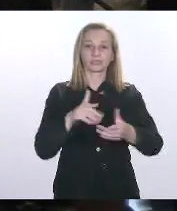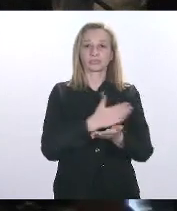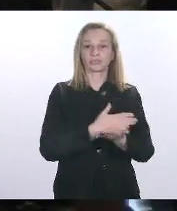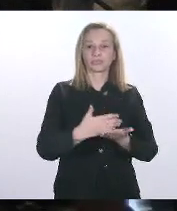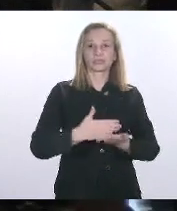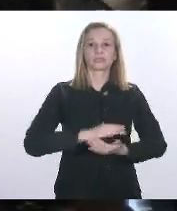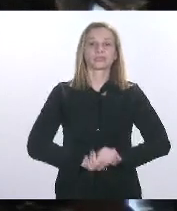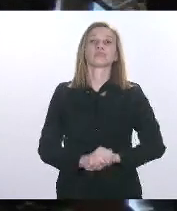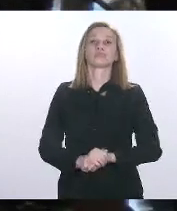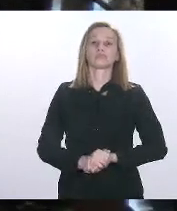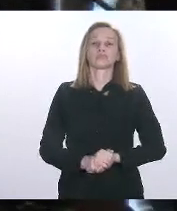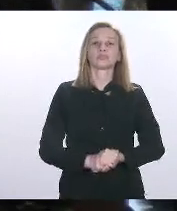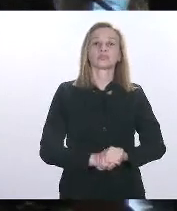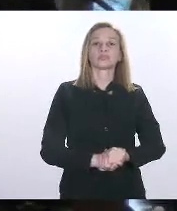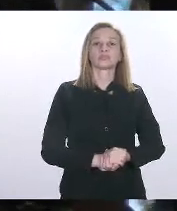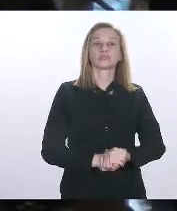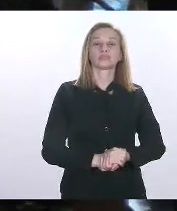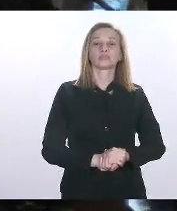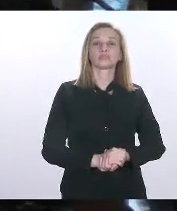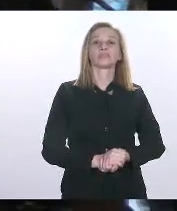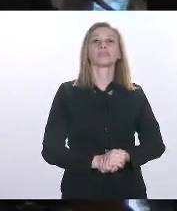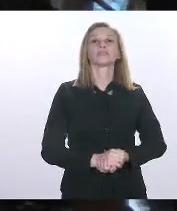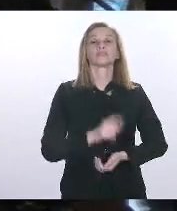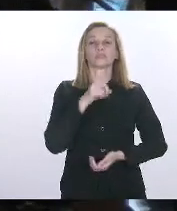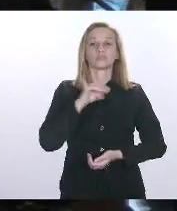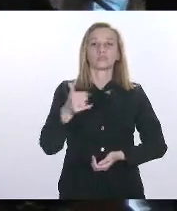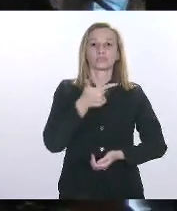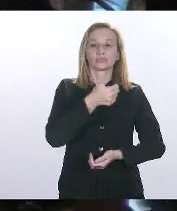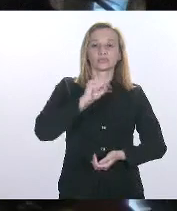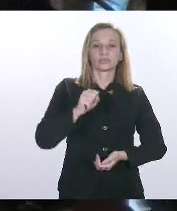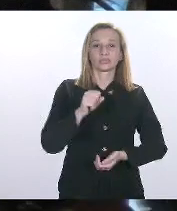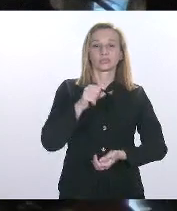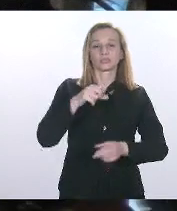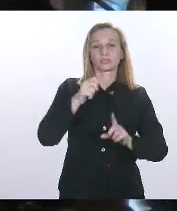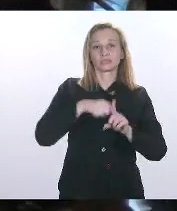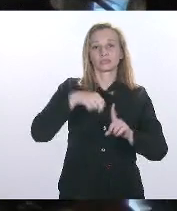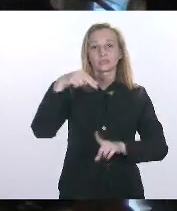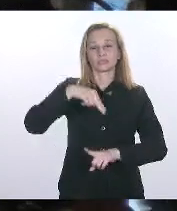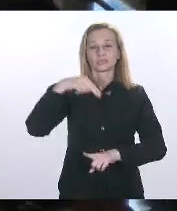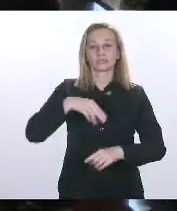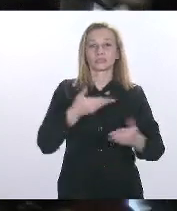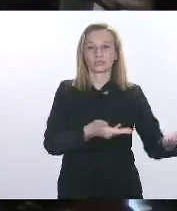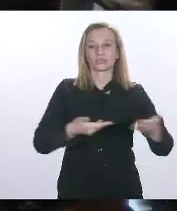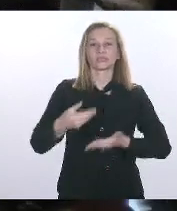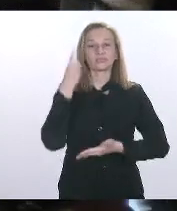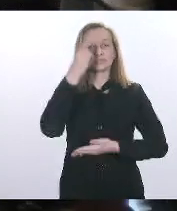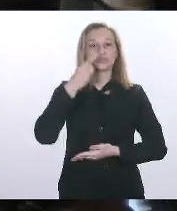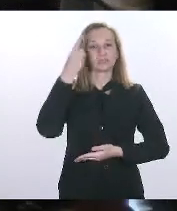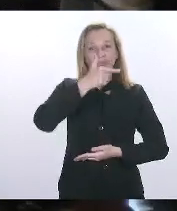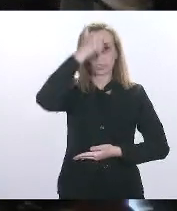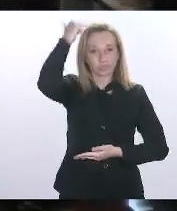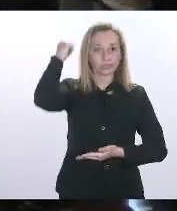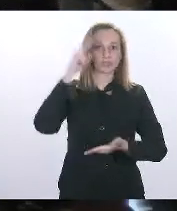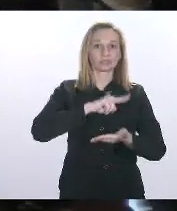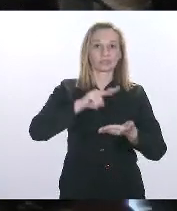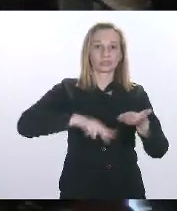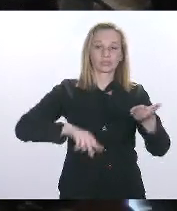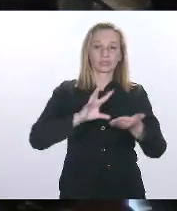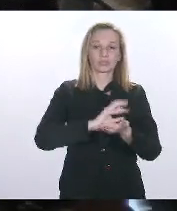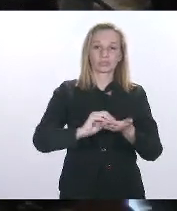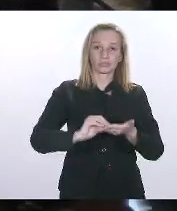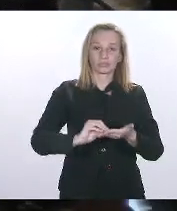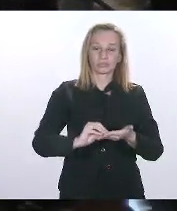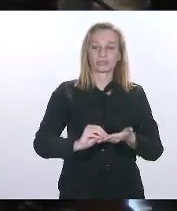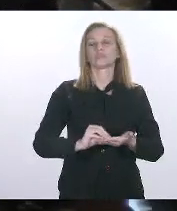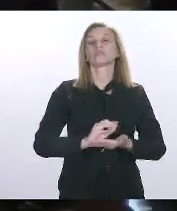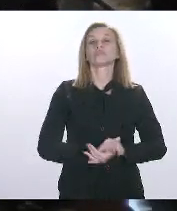nossos trabalhos. Está aberta a sessão ordinária do dia 18 de novembro. A presidência convida o deputado Luiz Paulo a fazer